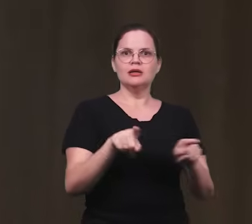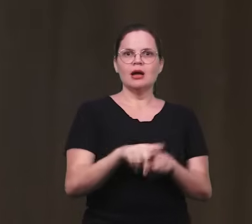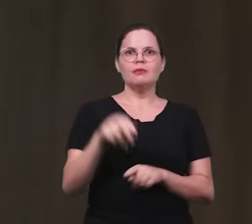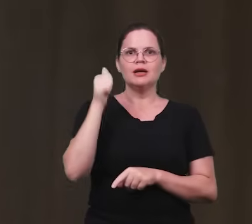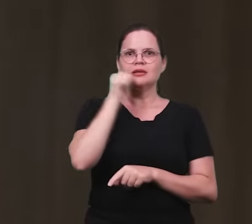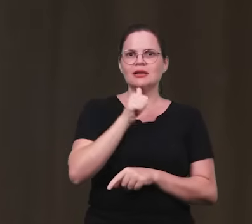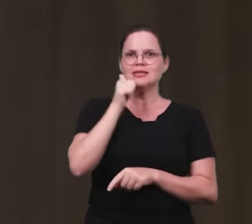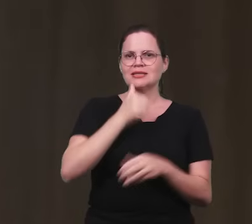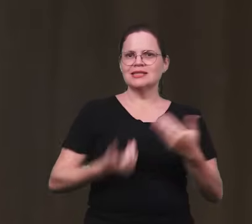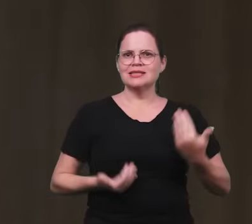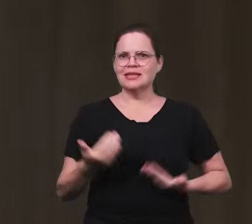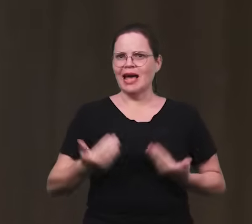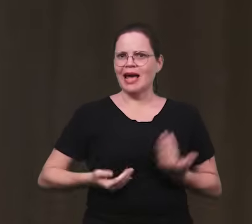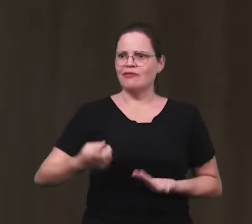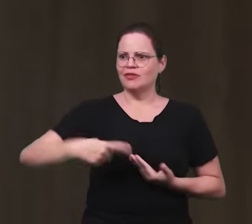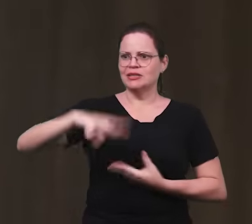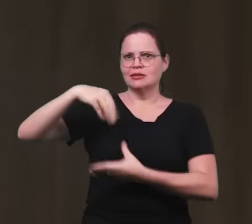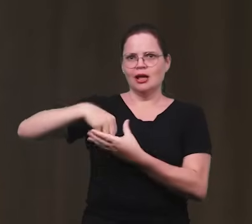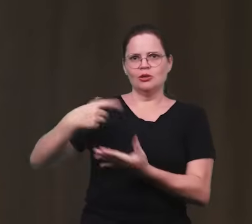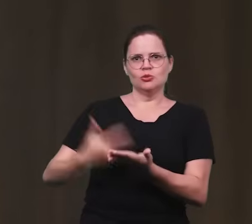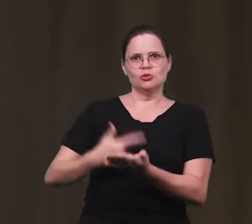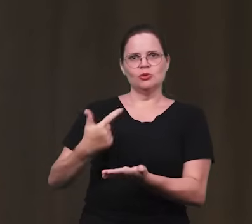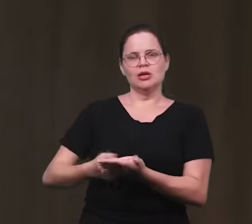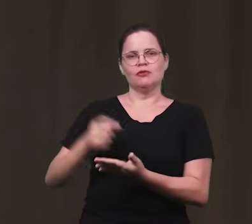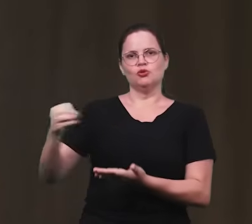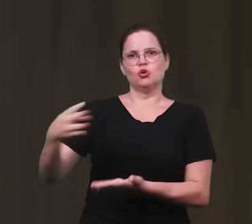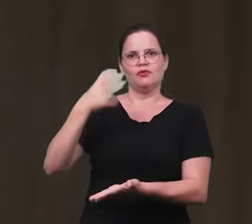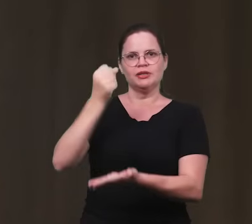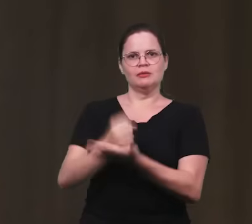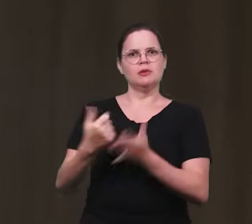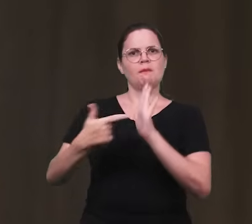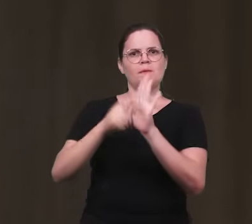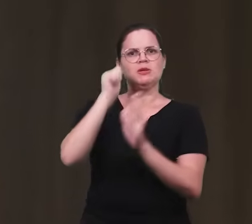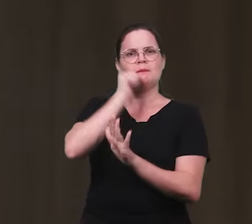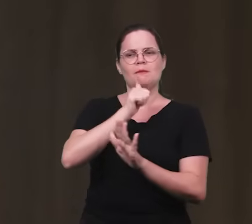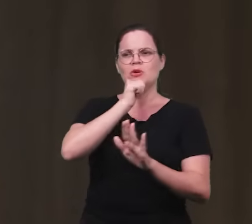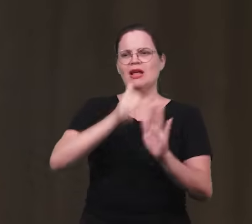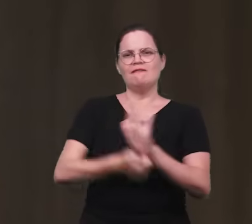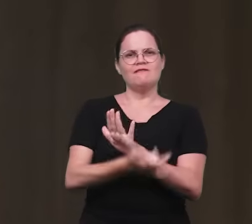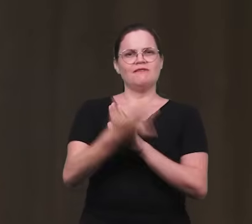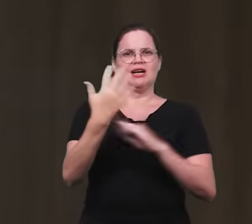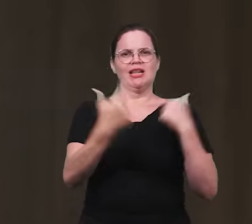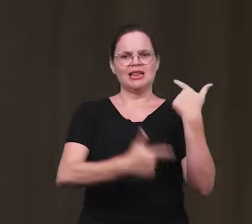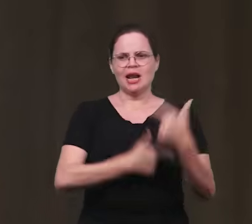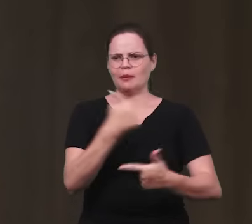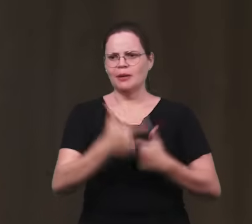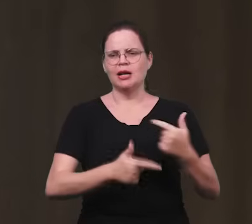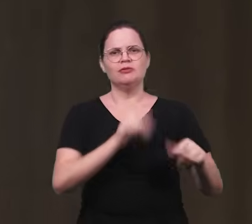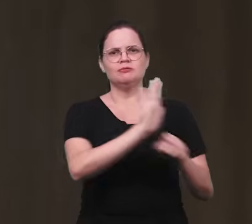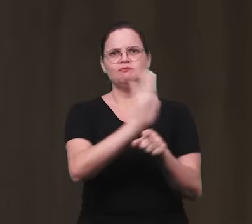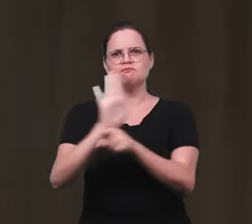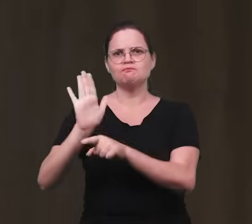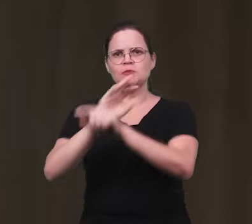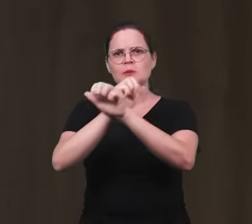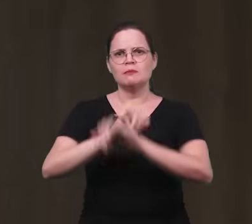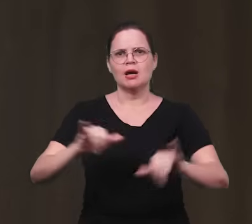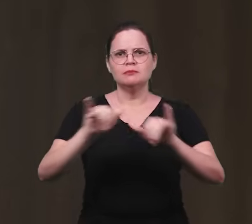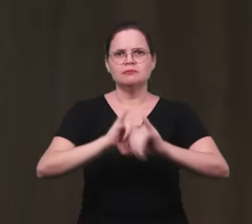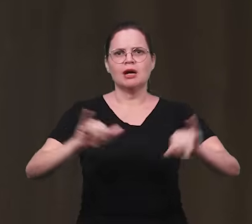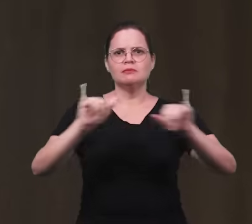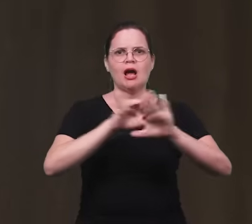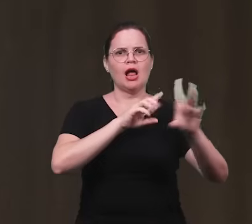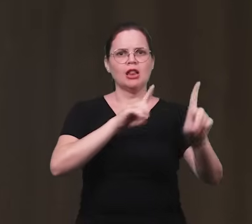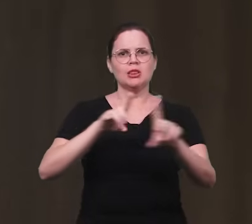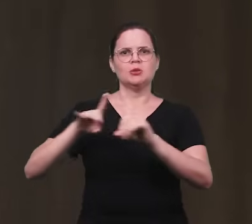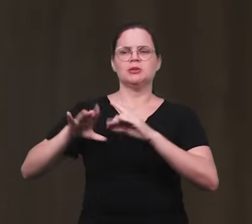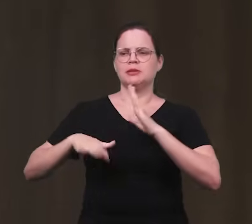dedicavam e trabalhavam incansavelmente na propagação do Evangelho, na edificação da igreja. Então, o Senhor, Ele quer nos fortalecer